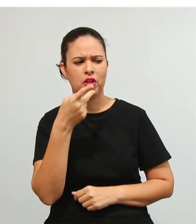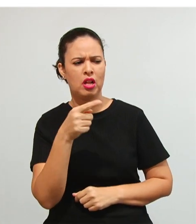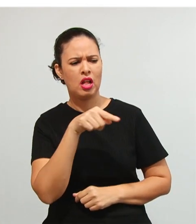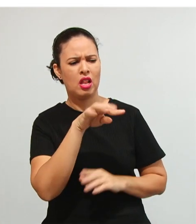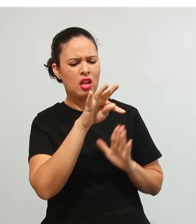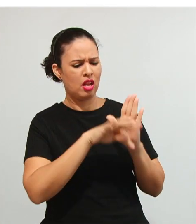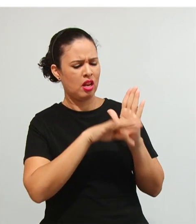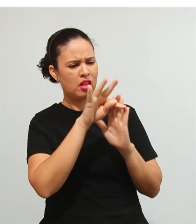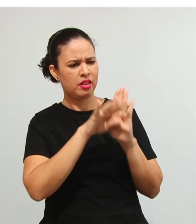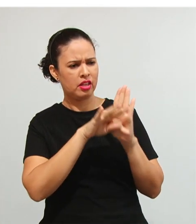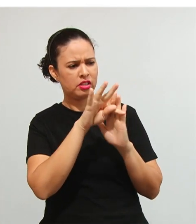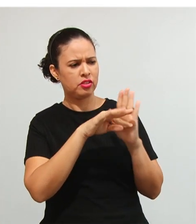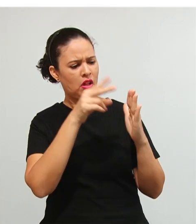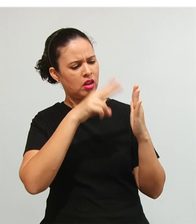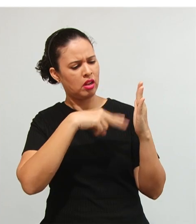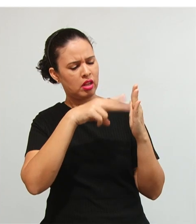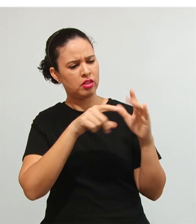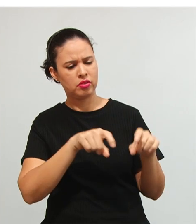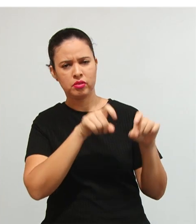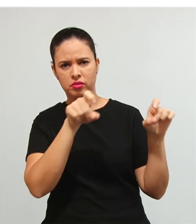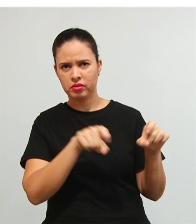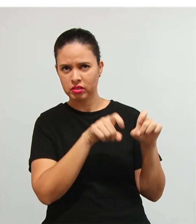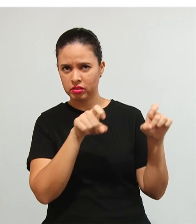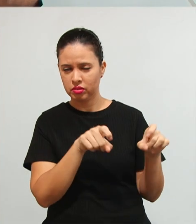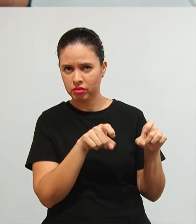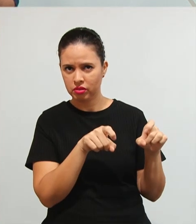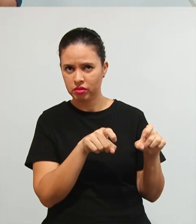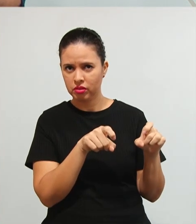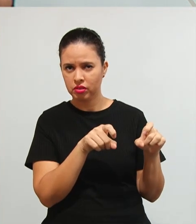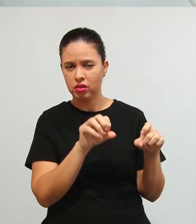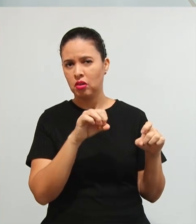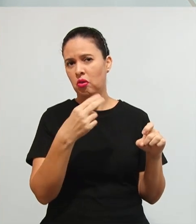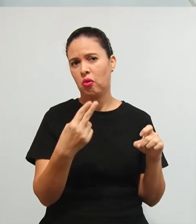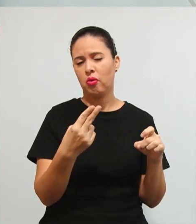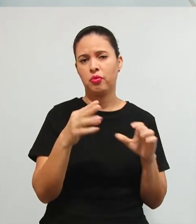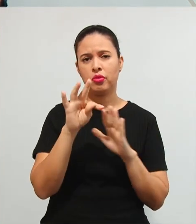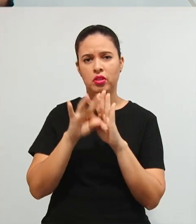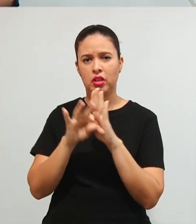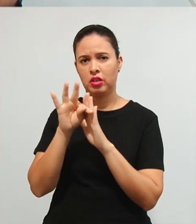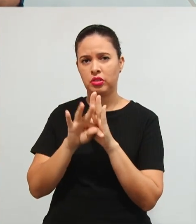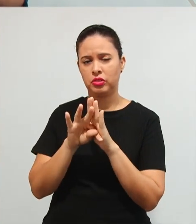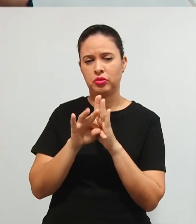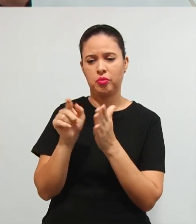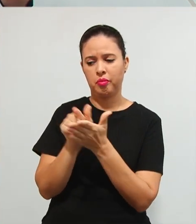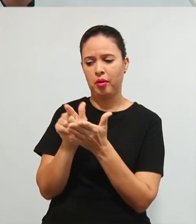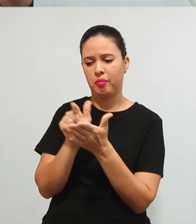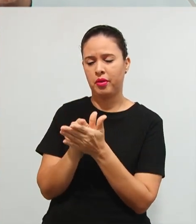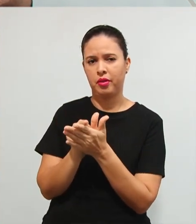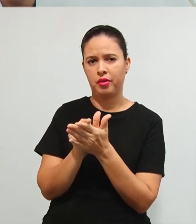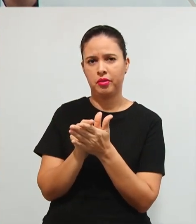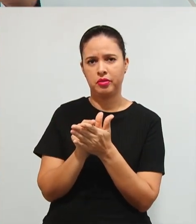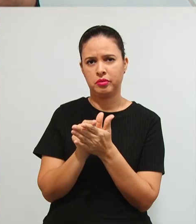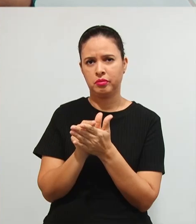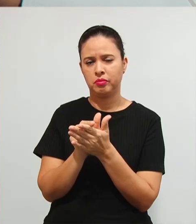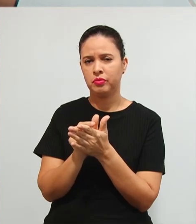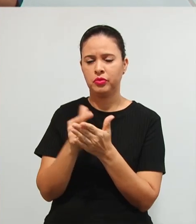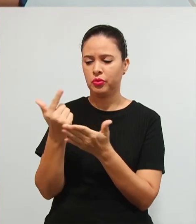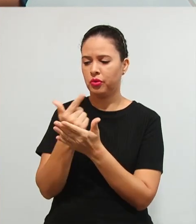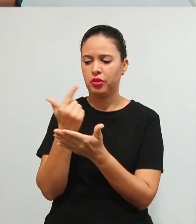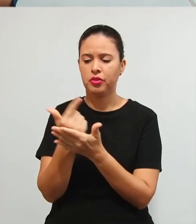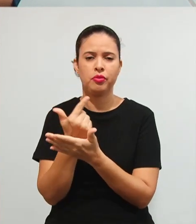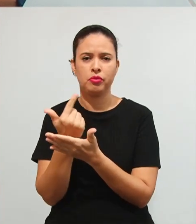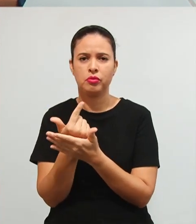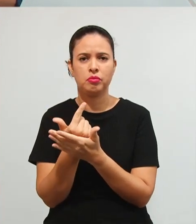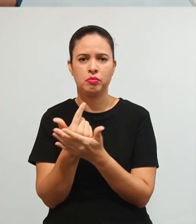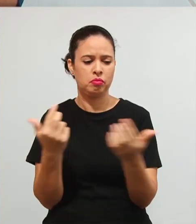diferença dele ler o texto no computador, um texto estático no computador, ou ler um texto físico no material didático, no livro que